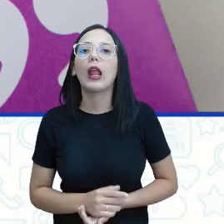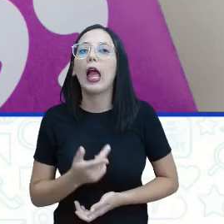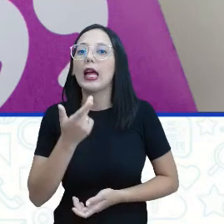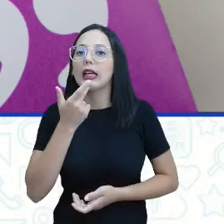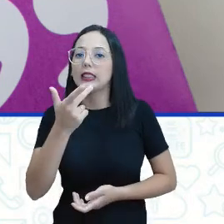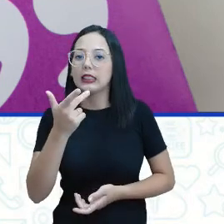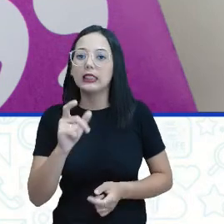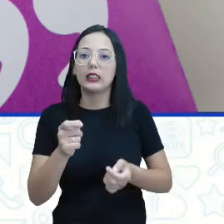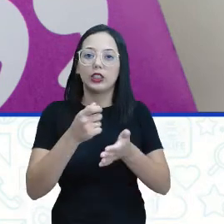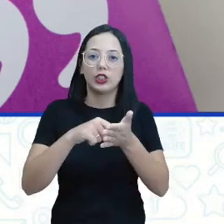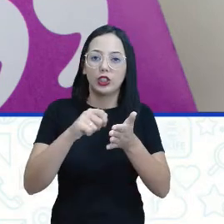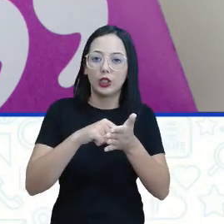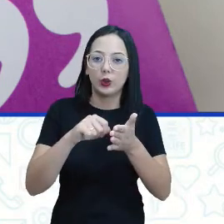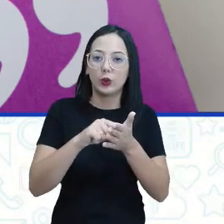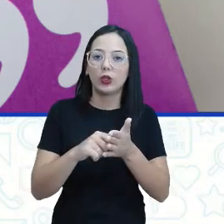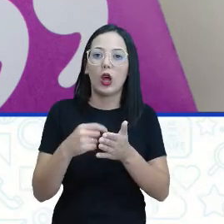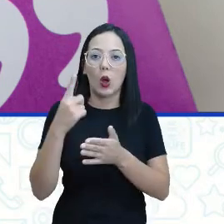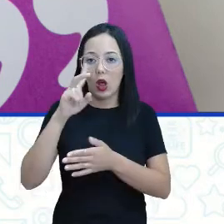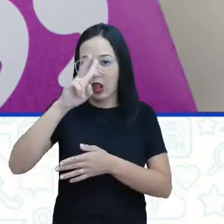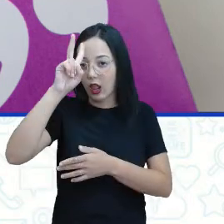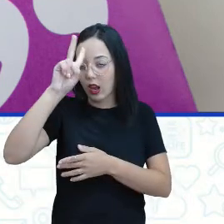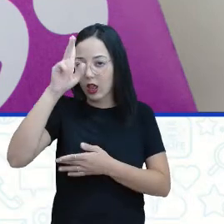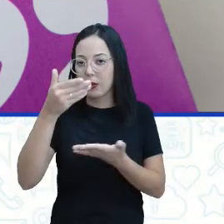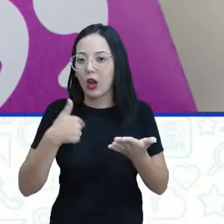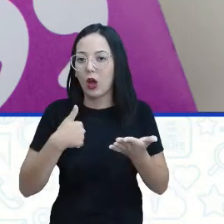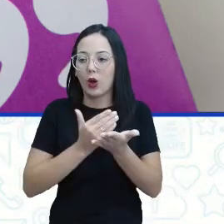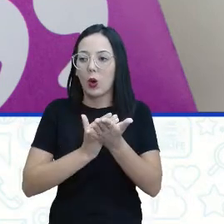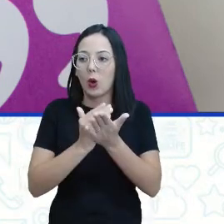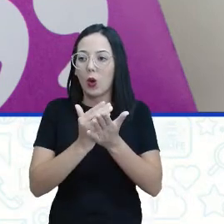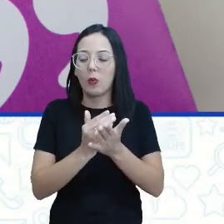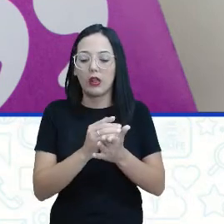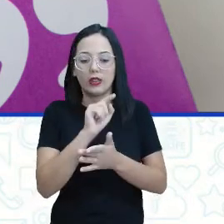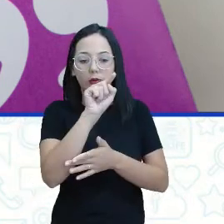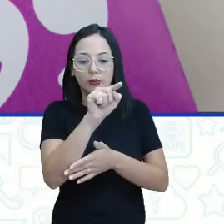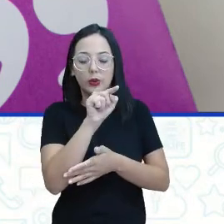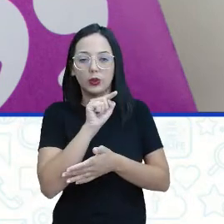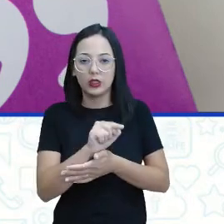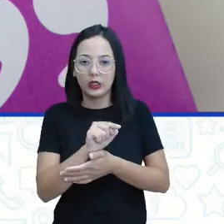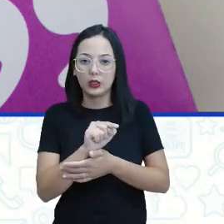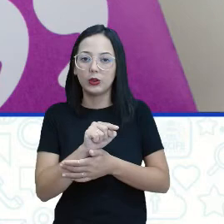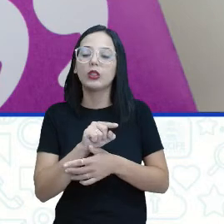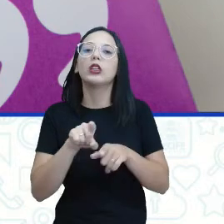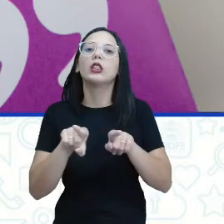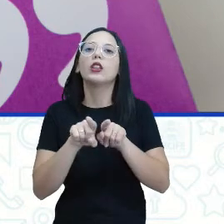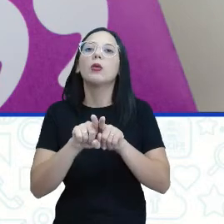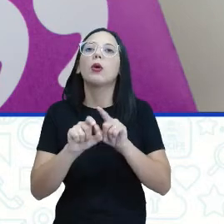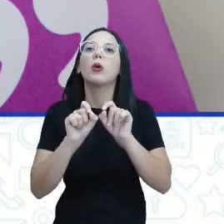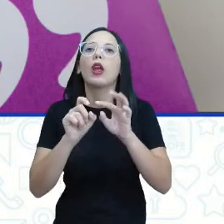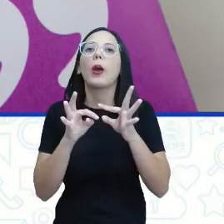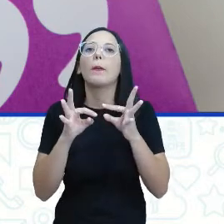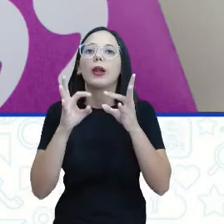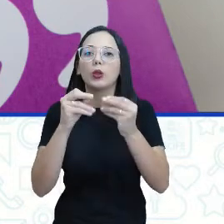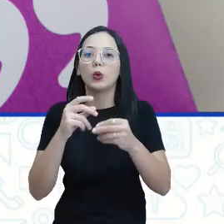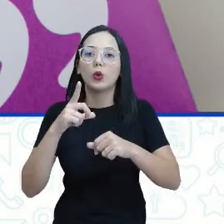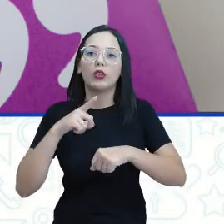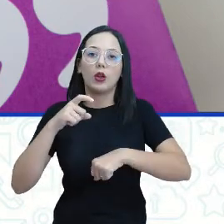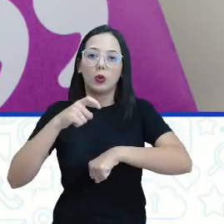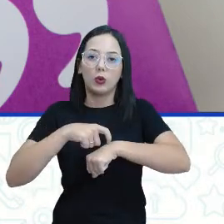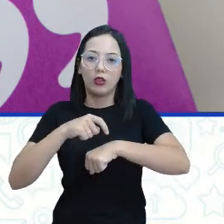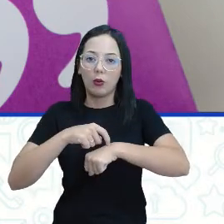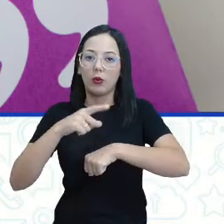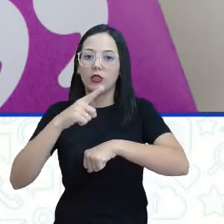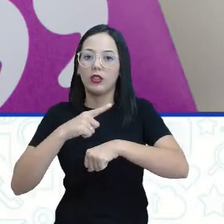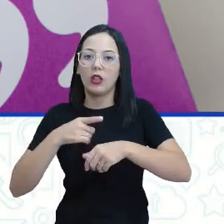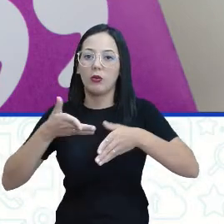escrituras sagradas, 2 pontos, e lembram, estou introduzindo uma citação. Para tudo, ao seu tempo. Há tempo